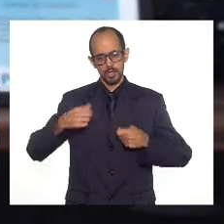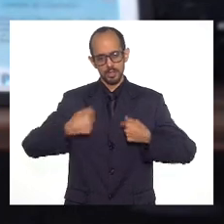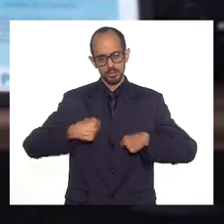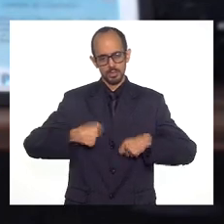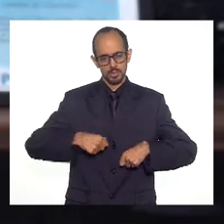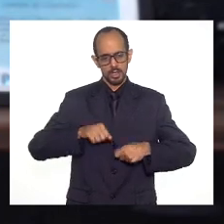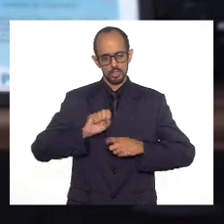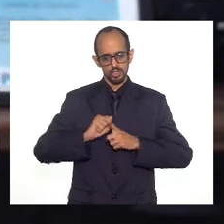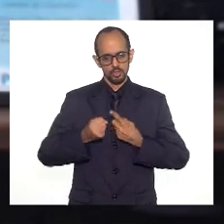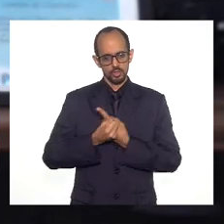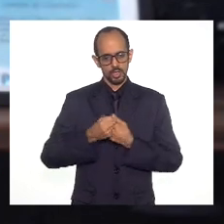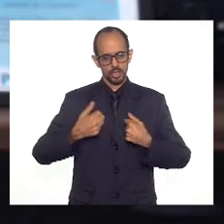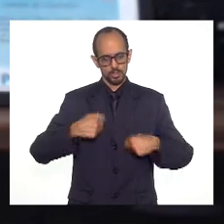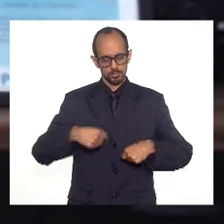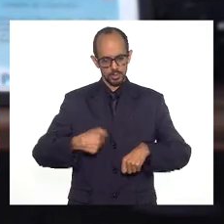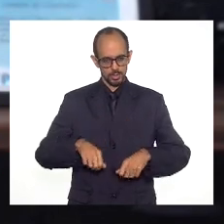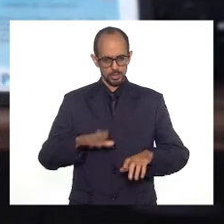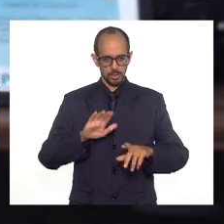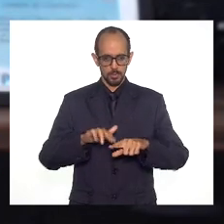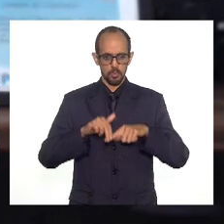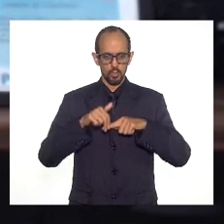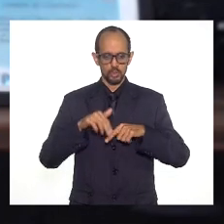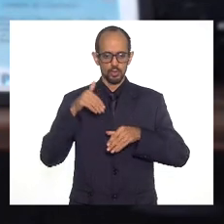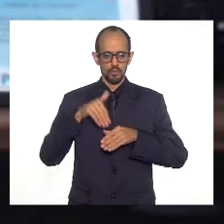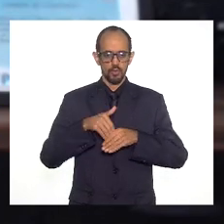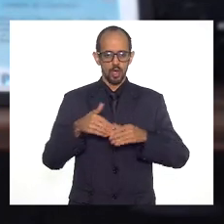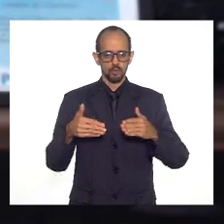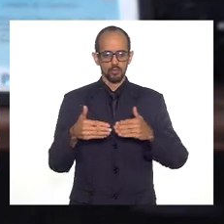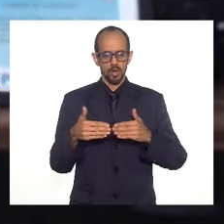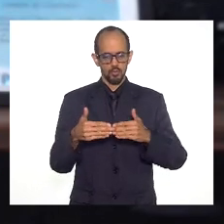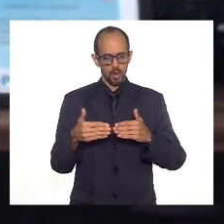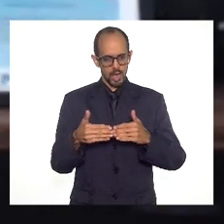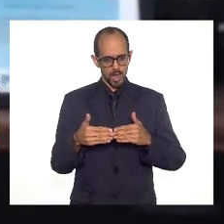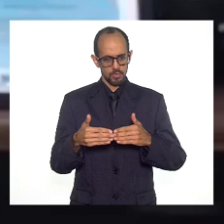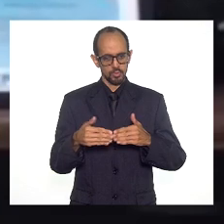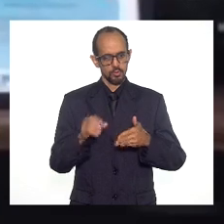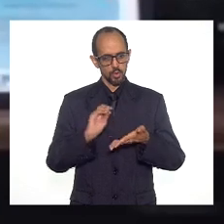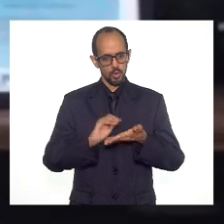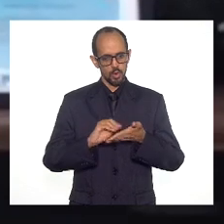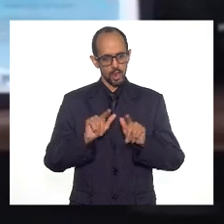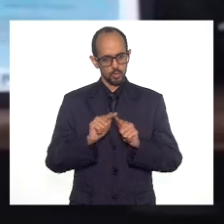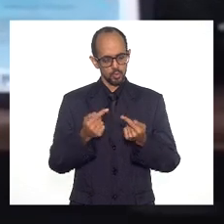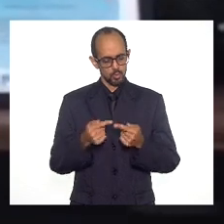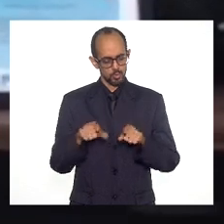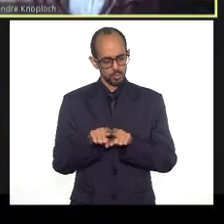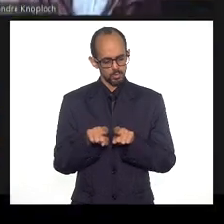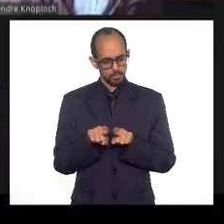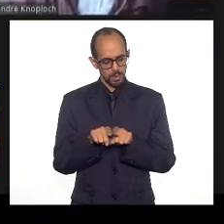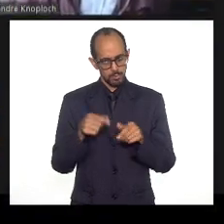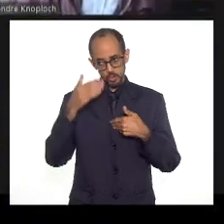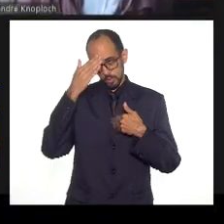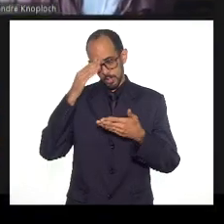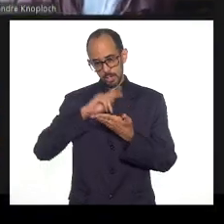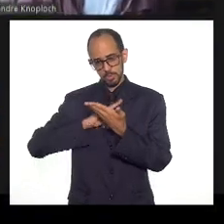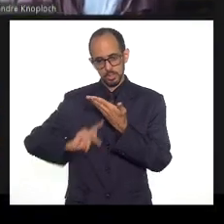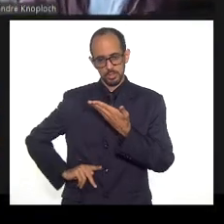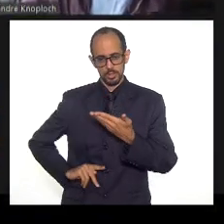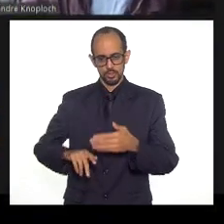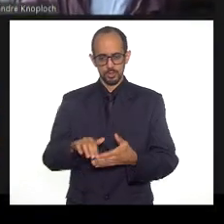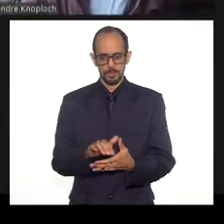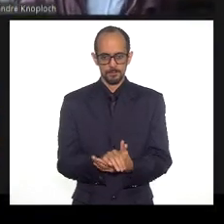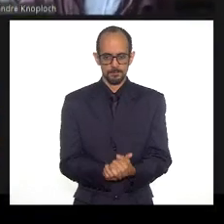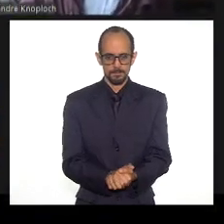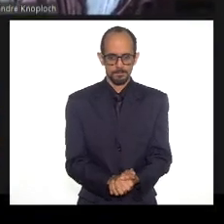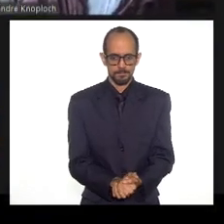adiantando aqui meu voto favorável, e vou colocar lá no grupo. Obrigado, presidente. Obrigado, Alexandre. Pode discutir, presidente.